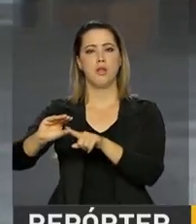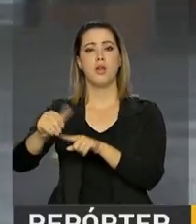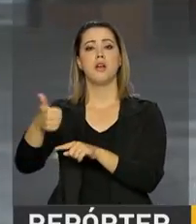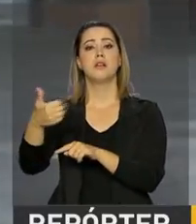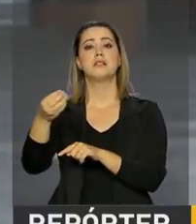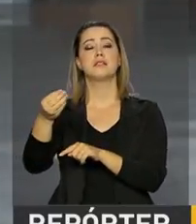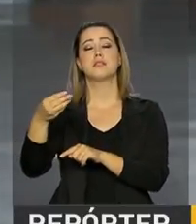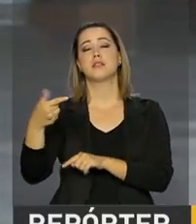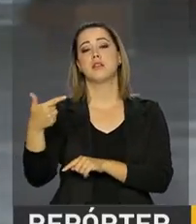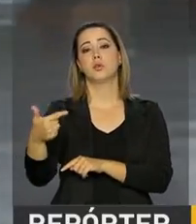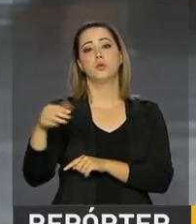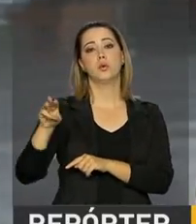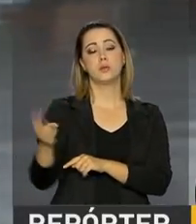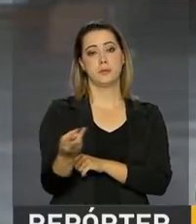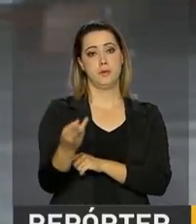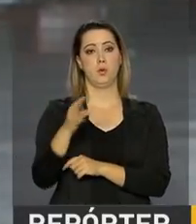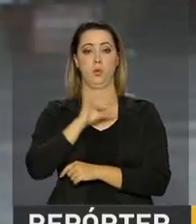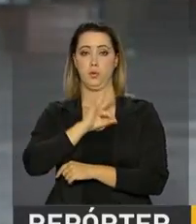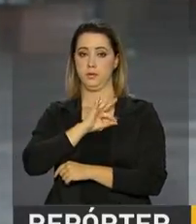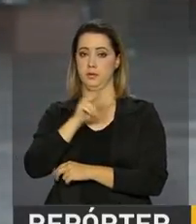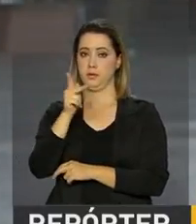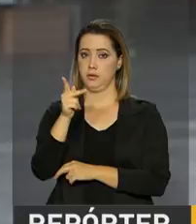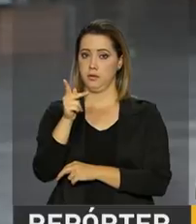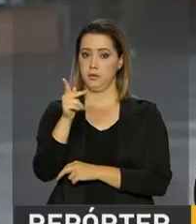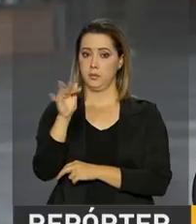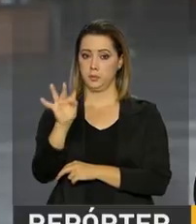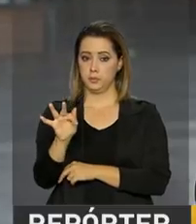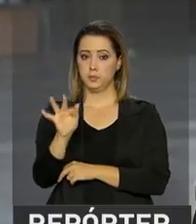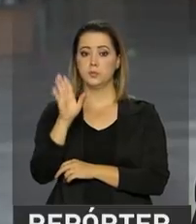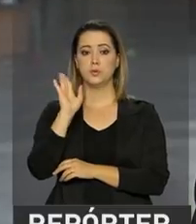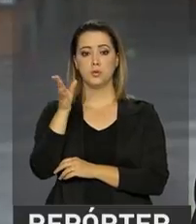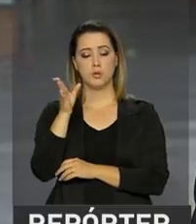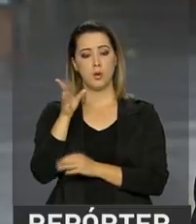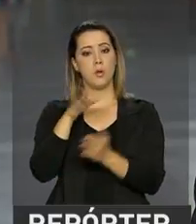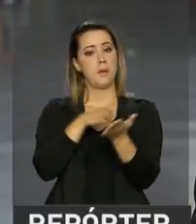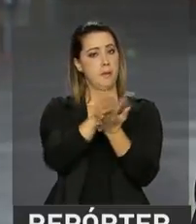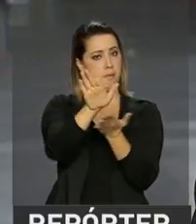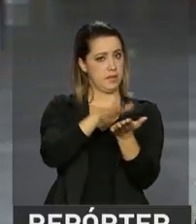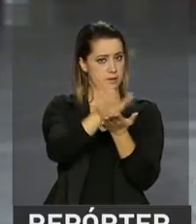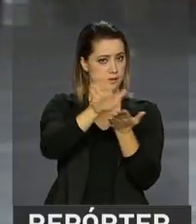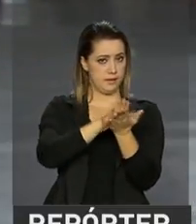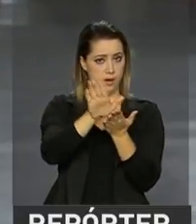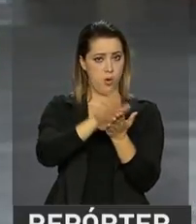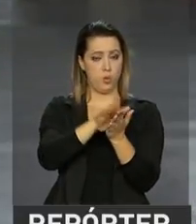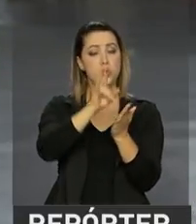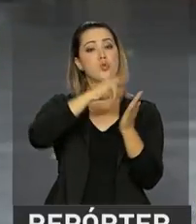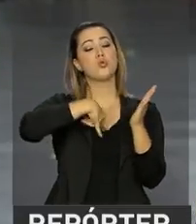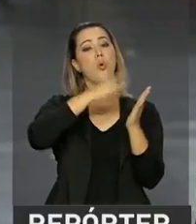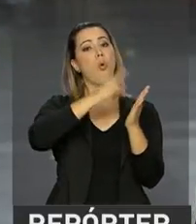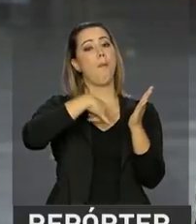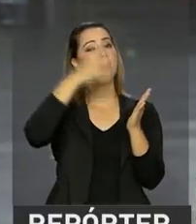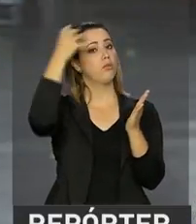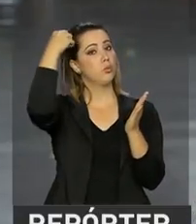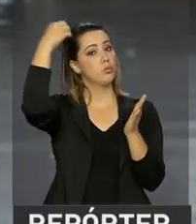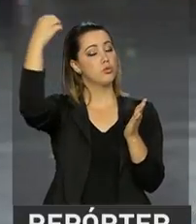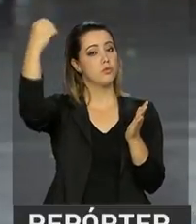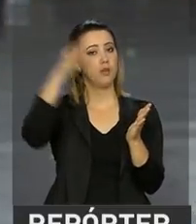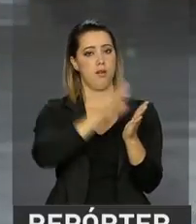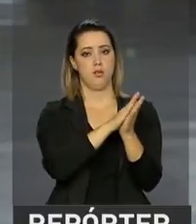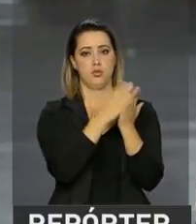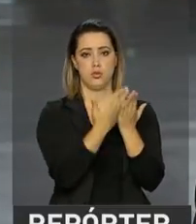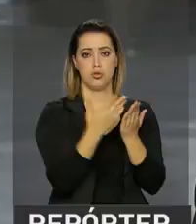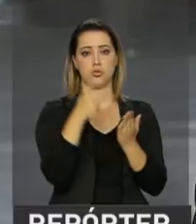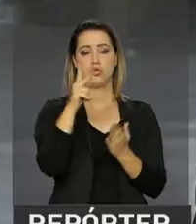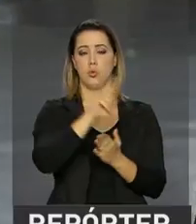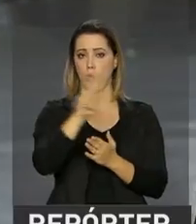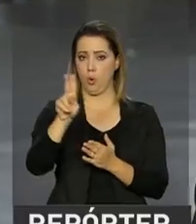mil reais para a Polícia Federal normalizar a emissão de passaportes no país no começo da tarde desta quarta-feira aqui